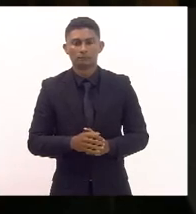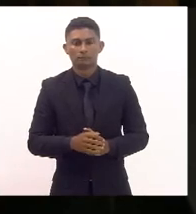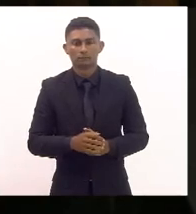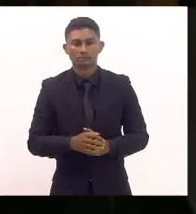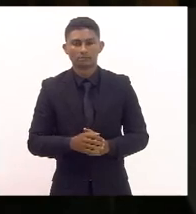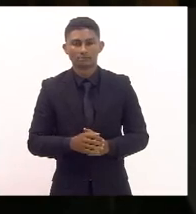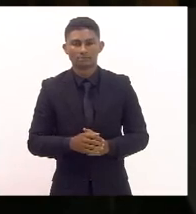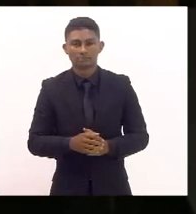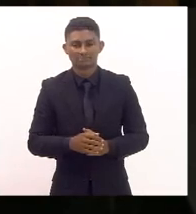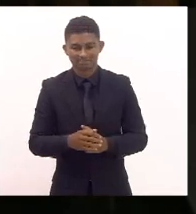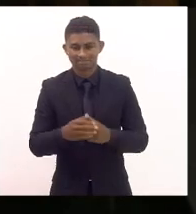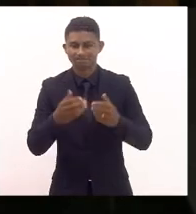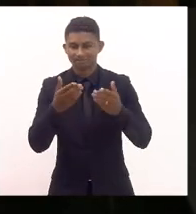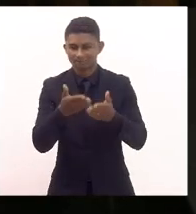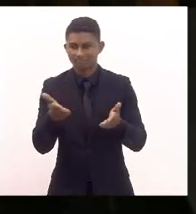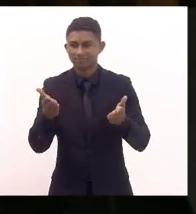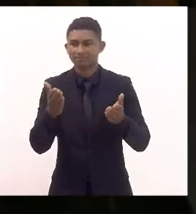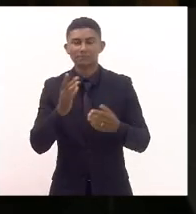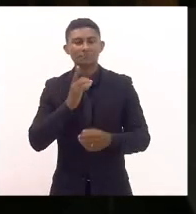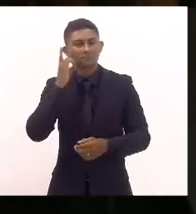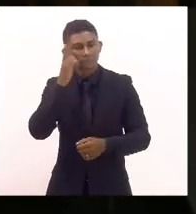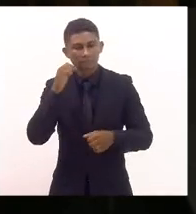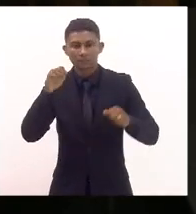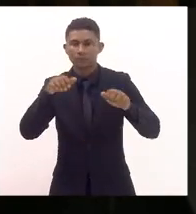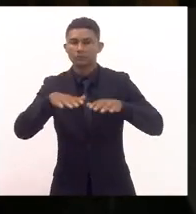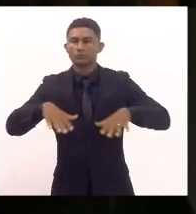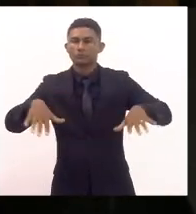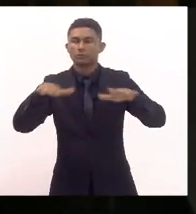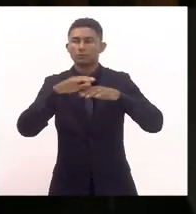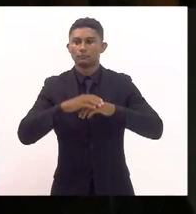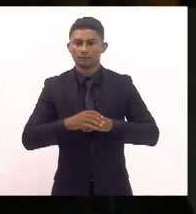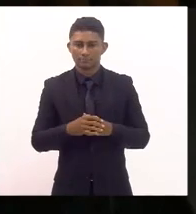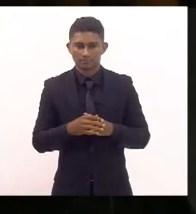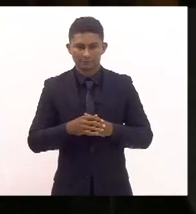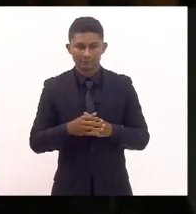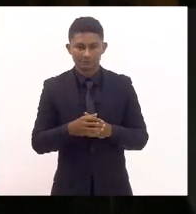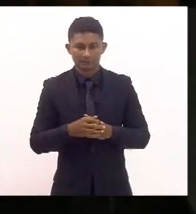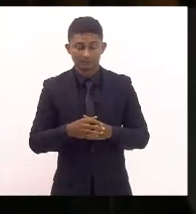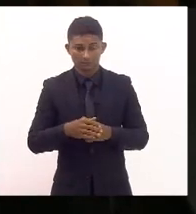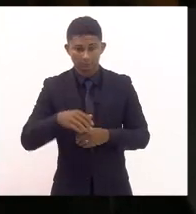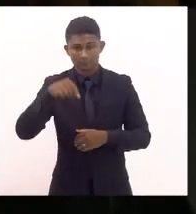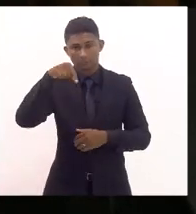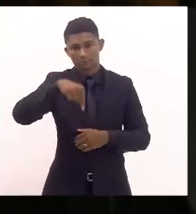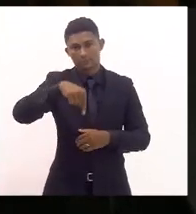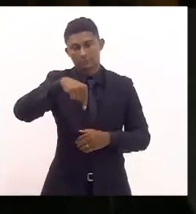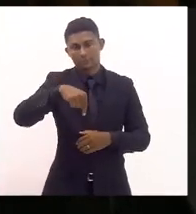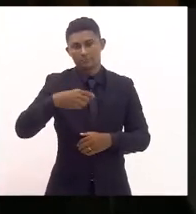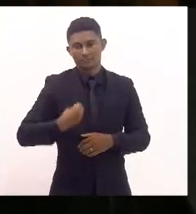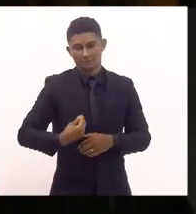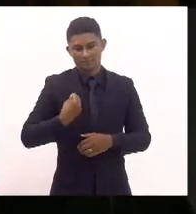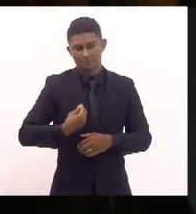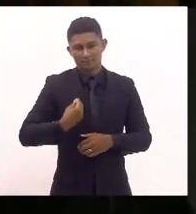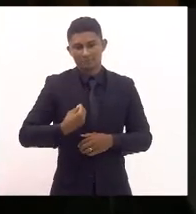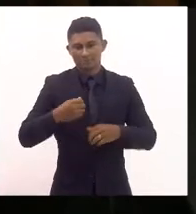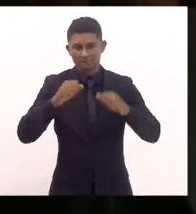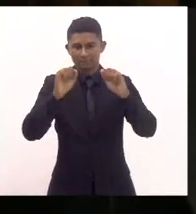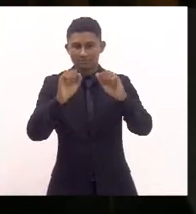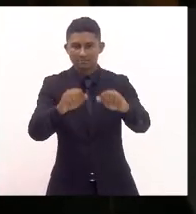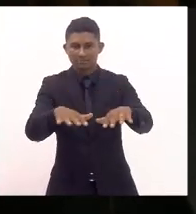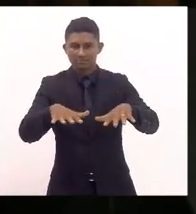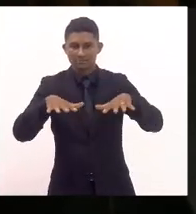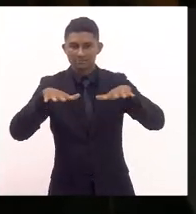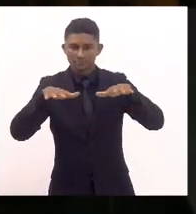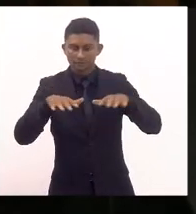senhoras e senhores deputados presentes em plenário